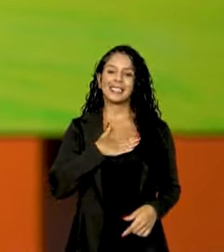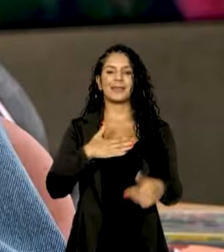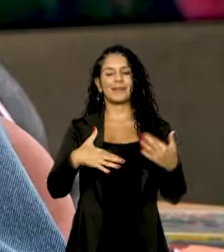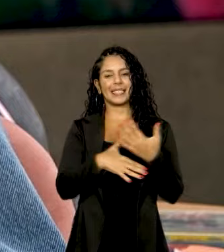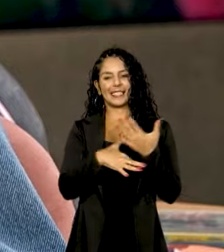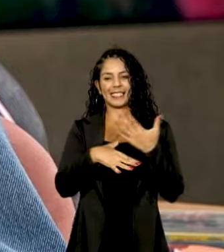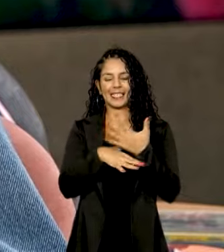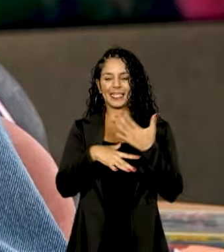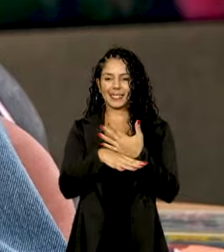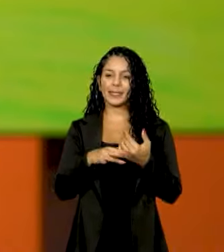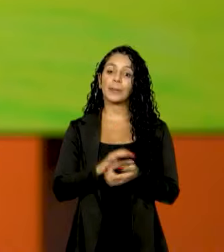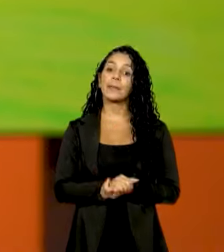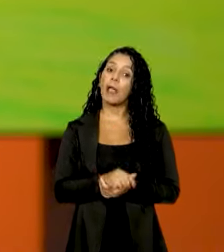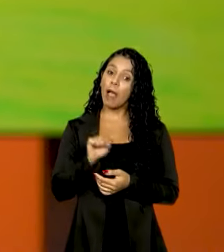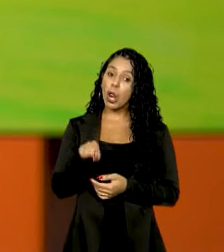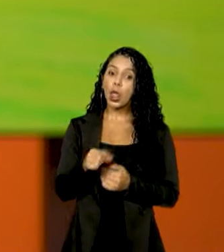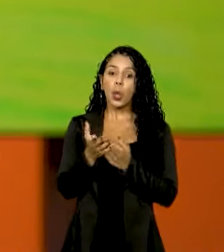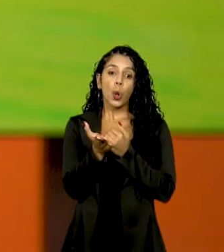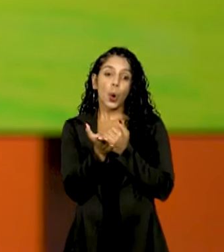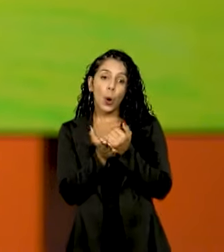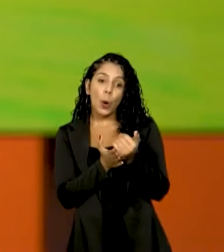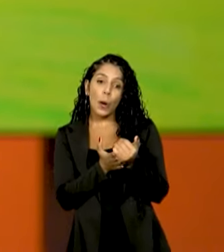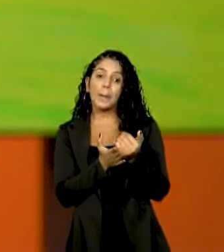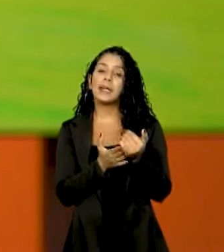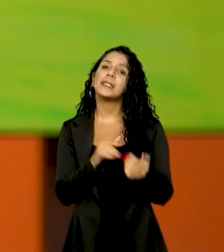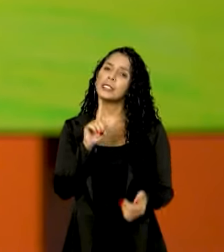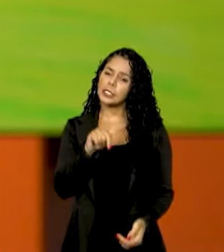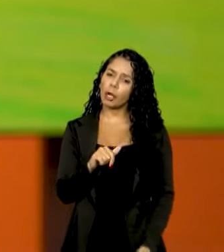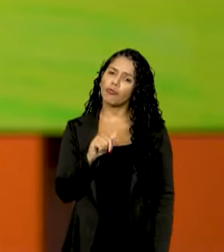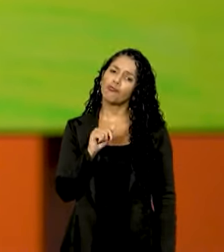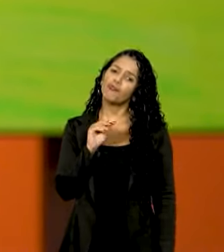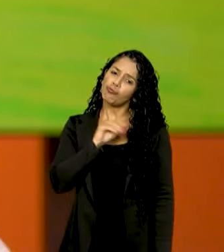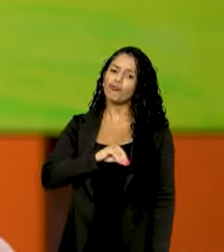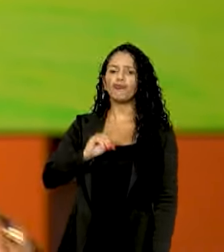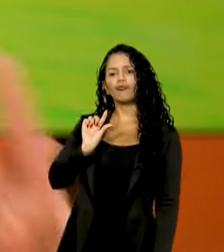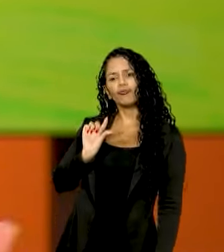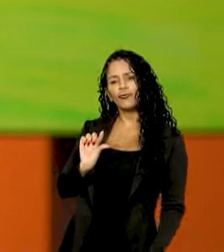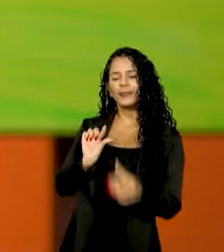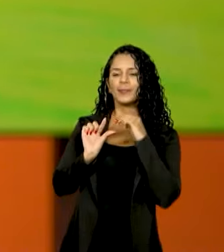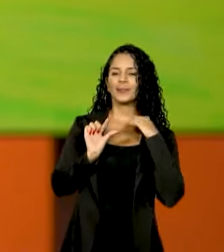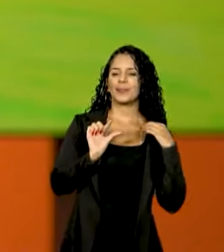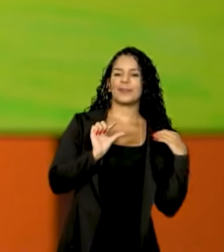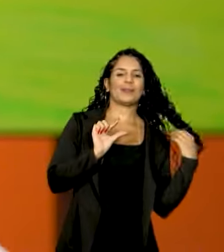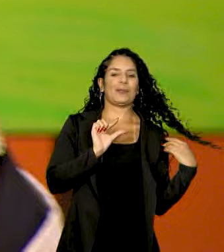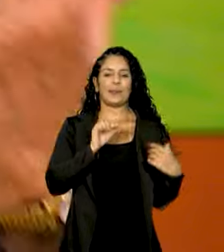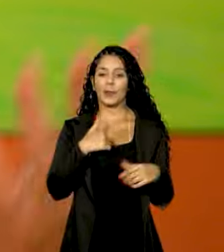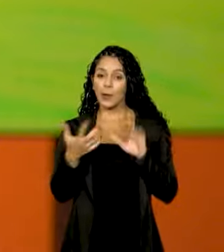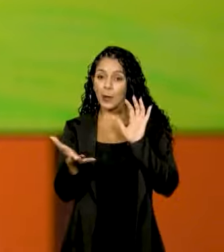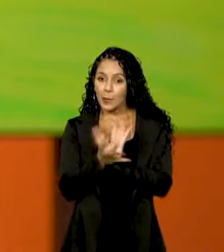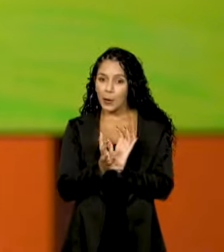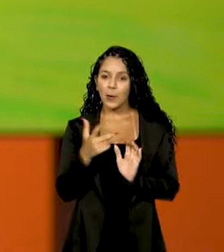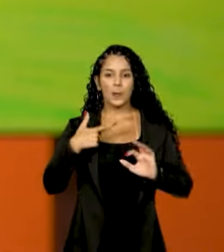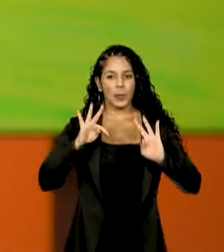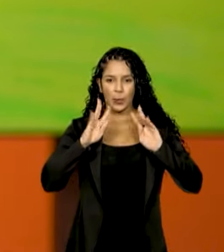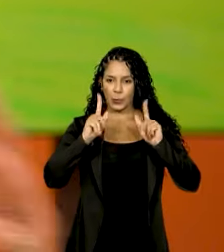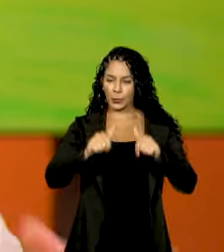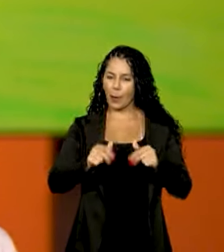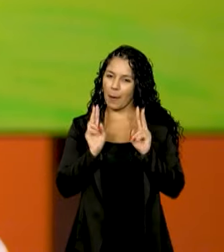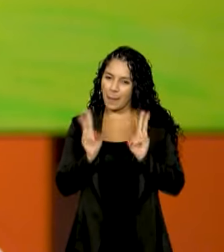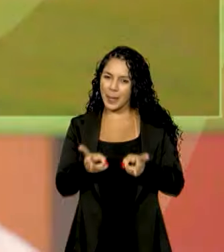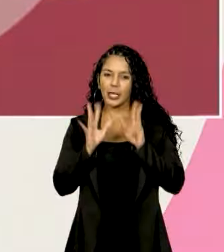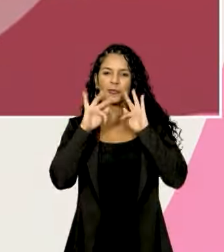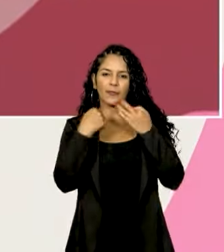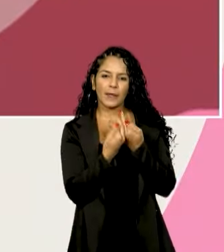coisa Niterói. Importante. É. E ali eu comecei. Então foi um cachezinho, a minha trupe, que era todos nós da mesma